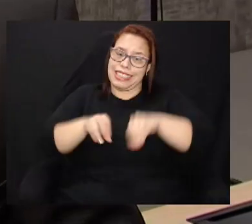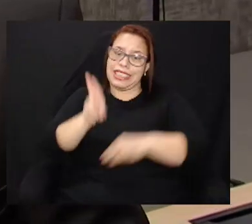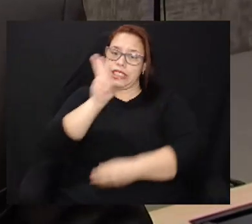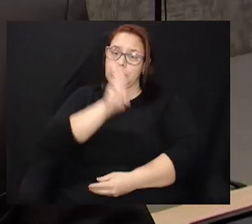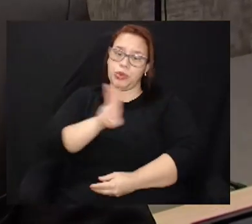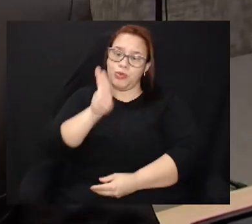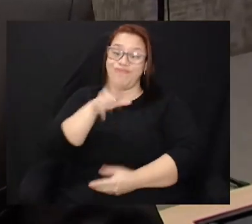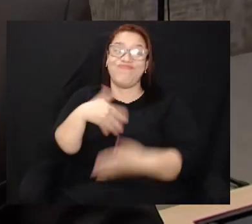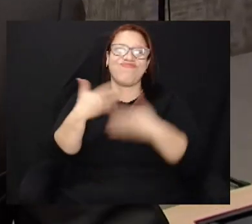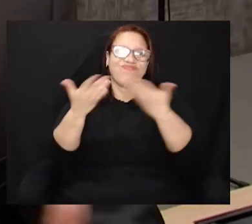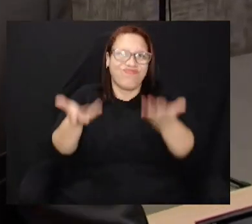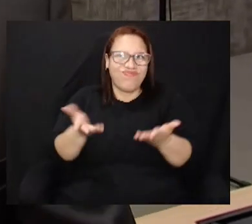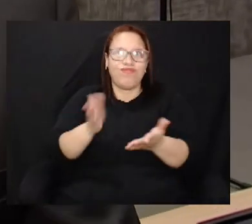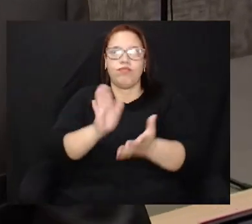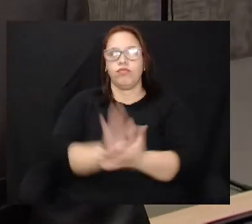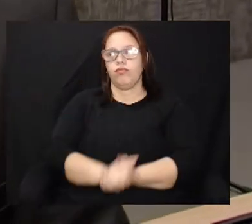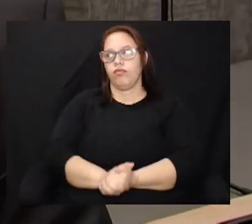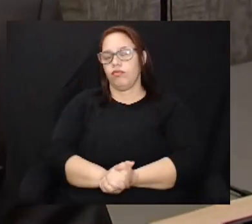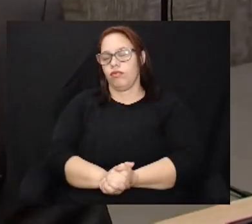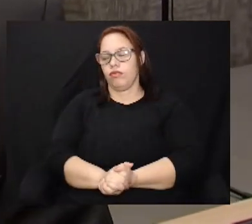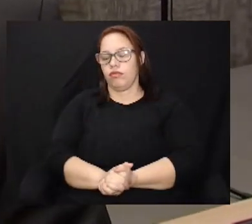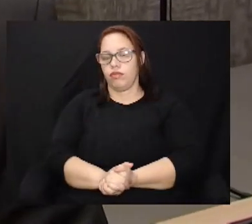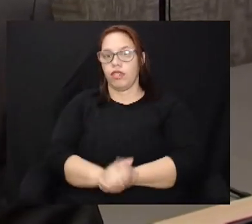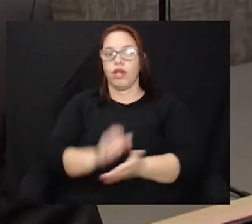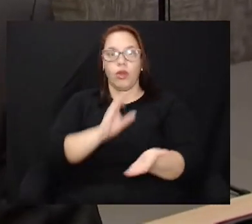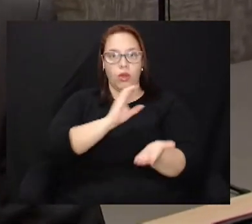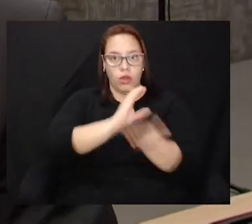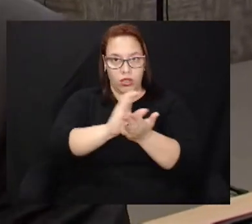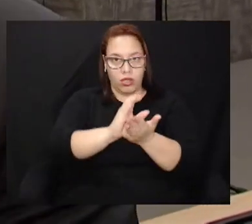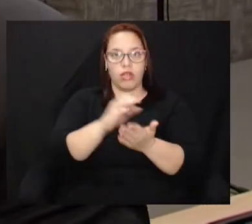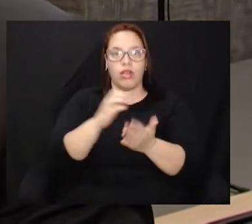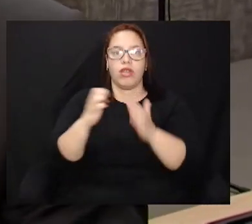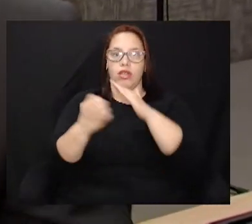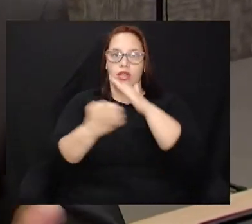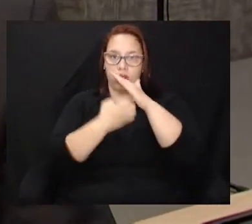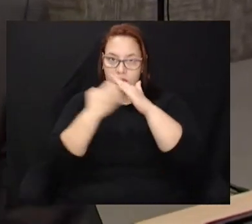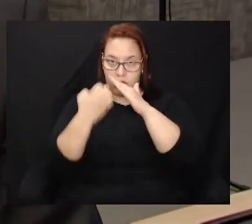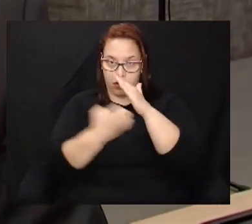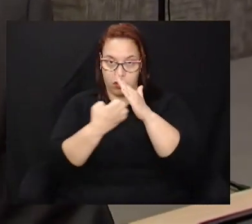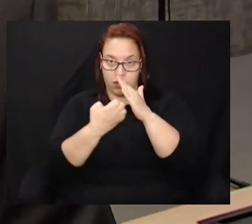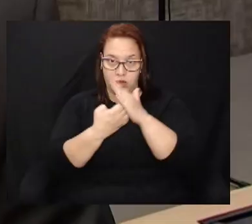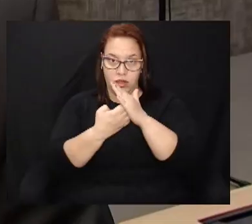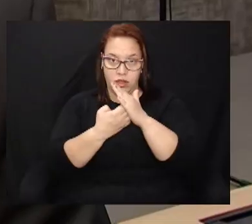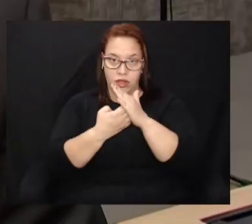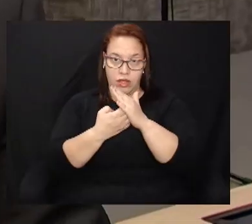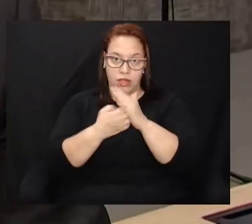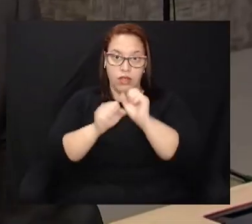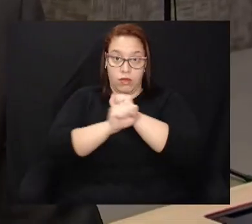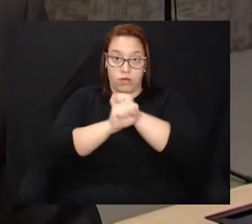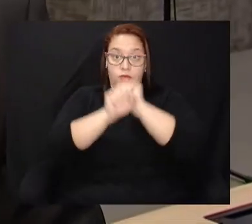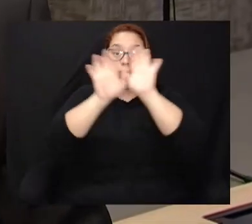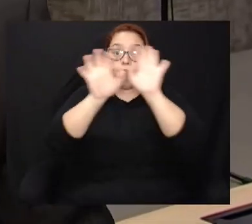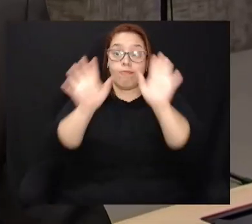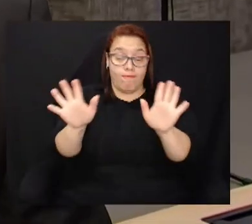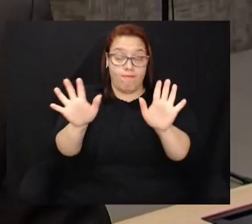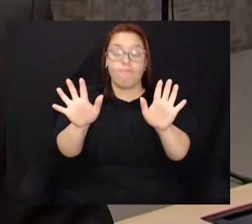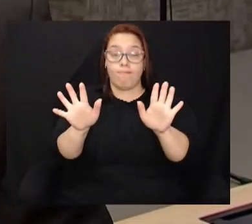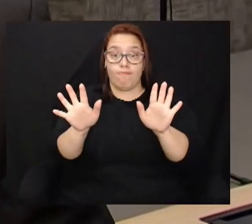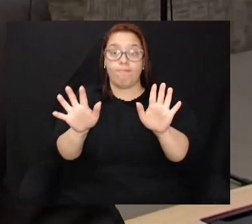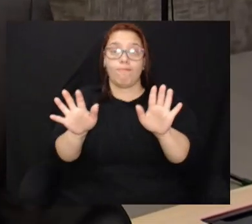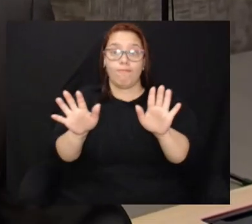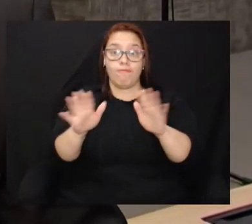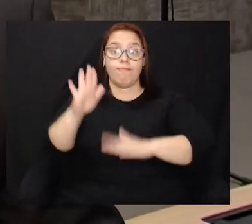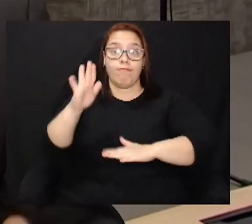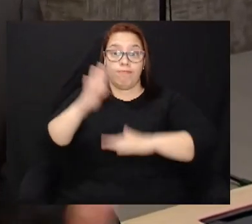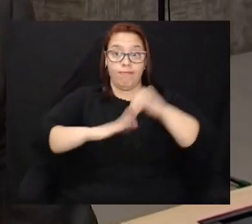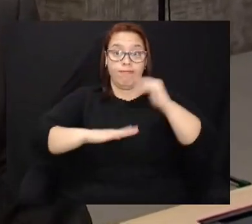falo que é um investimento da empresa, né, que vai estar dando maior transparência aí ao serviço do